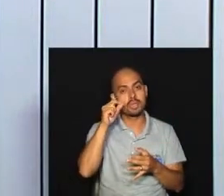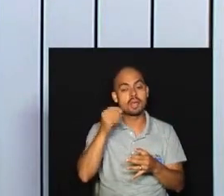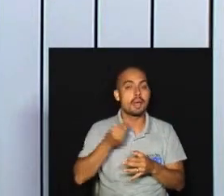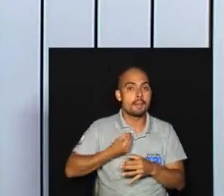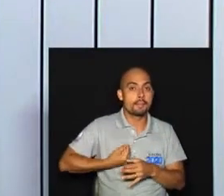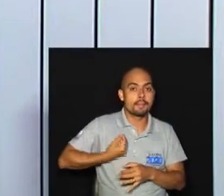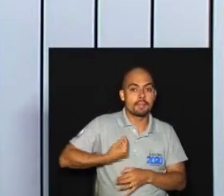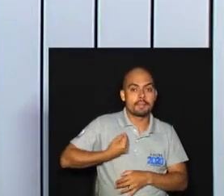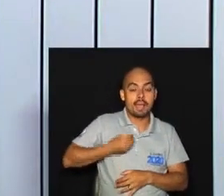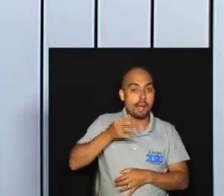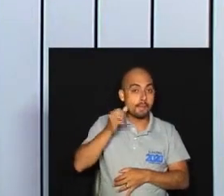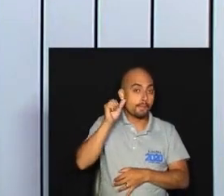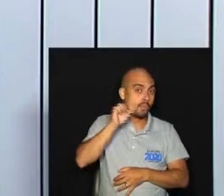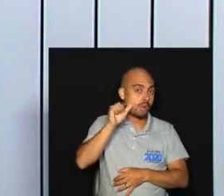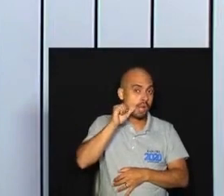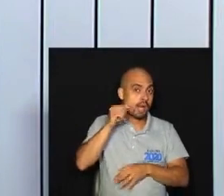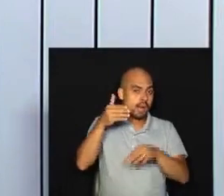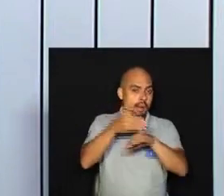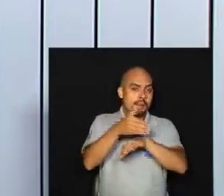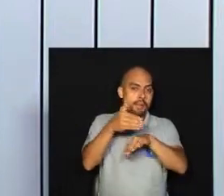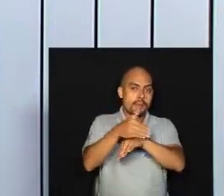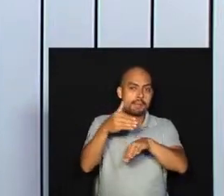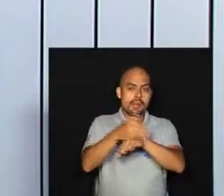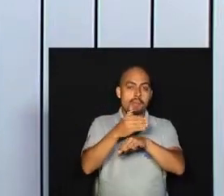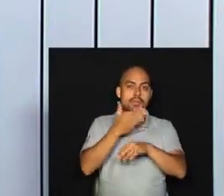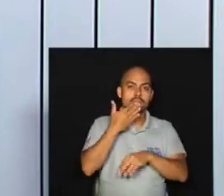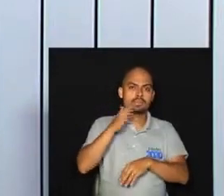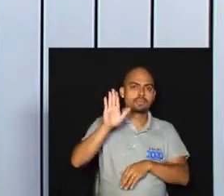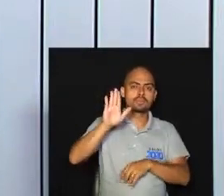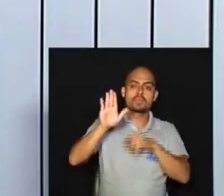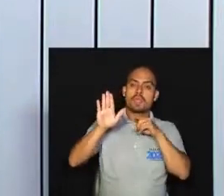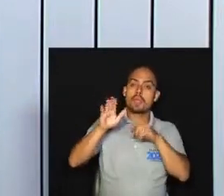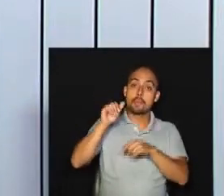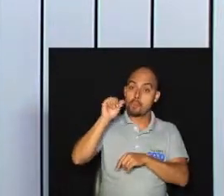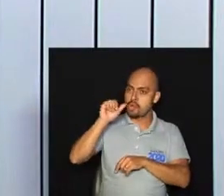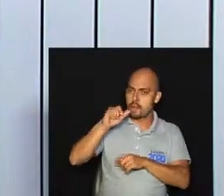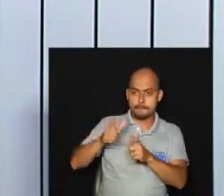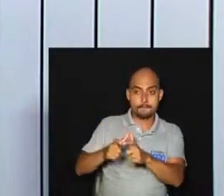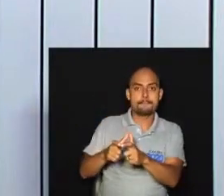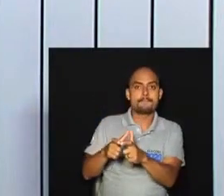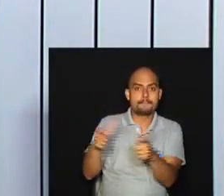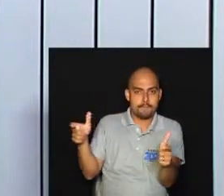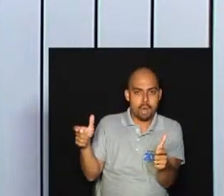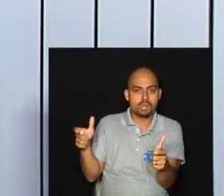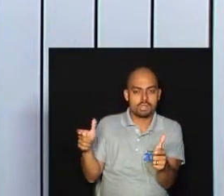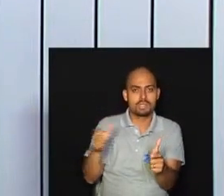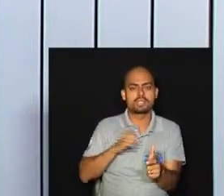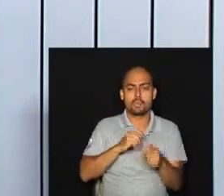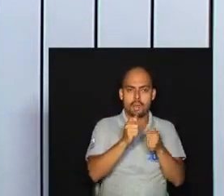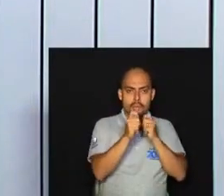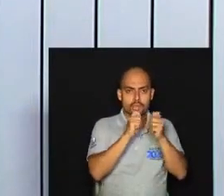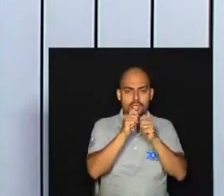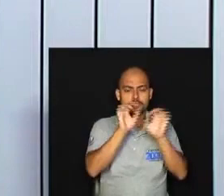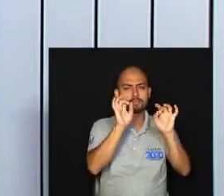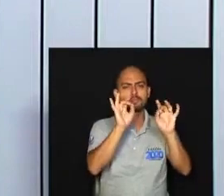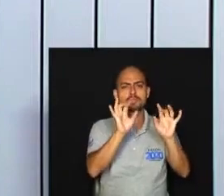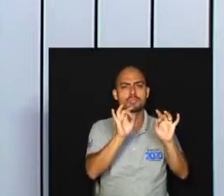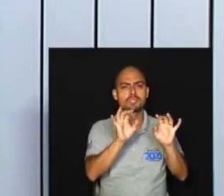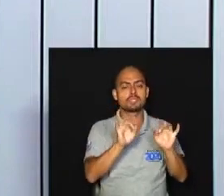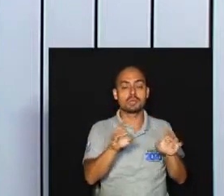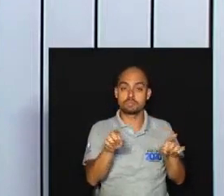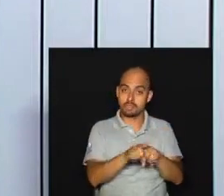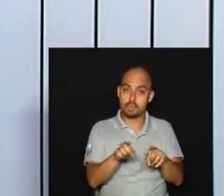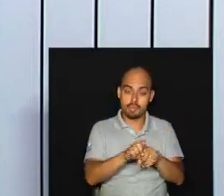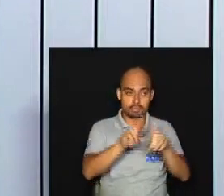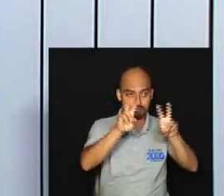das mulheres, né, nas eleições deste ano. Elas são maioria na cidade de Campinas. Nós preparamos uma reportagem especial